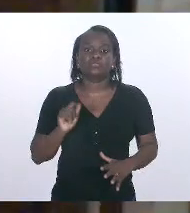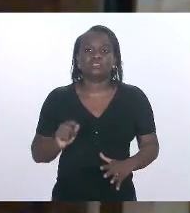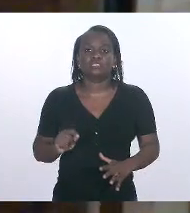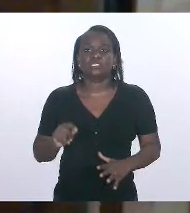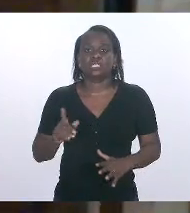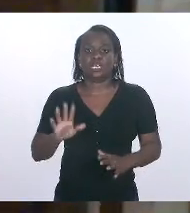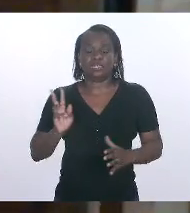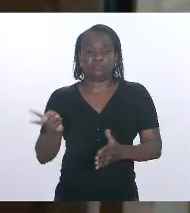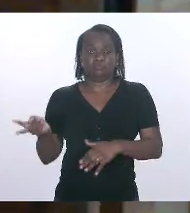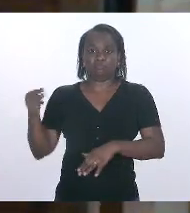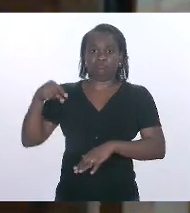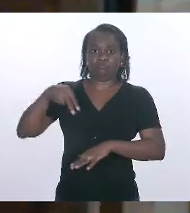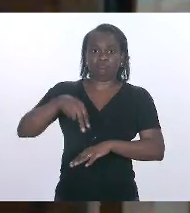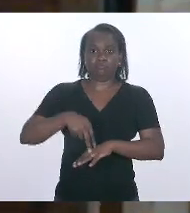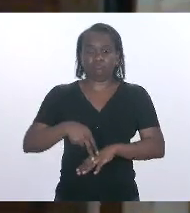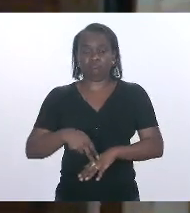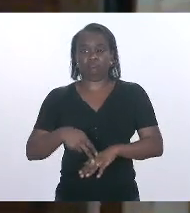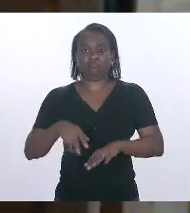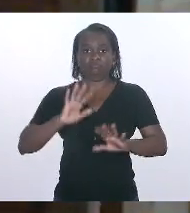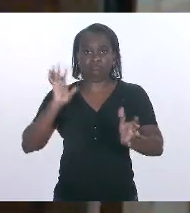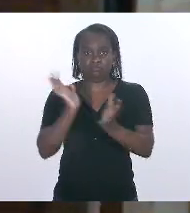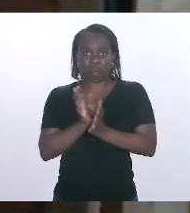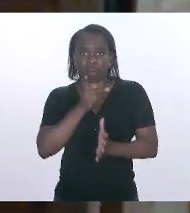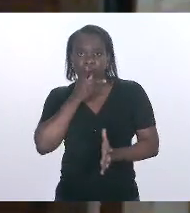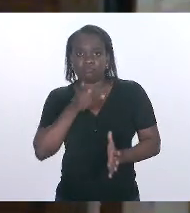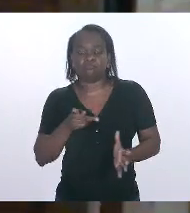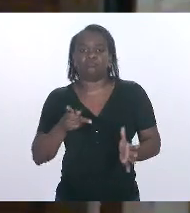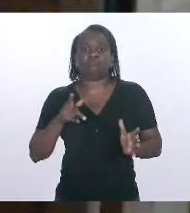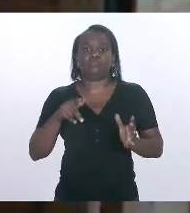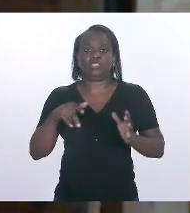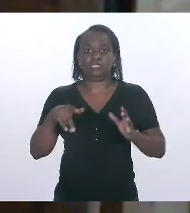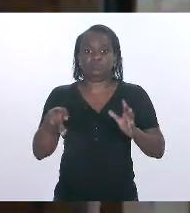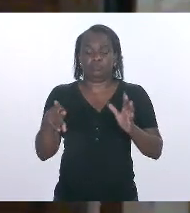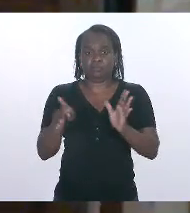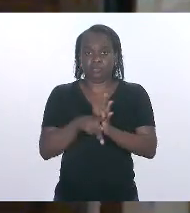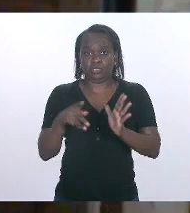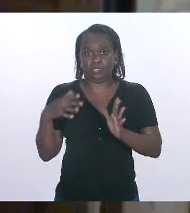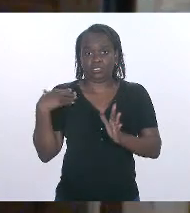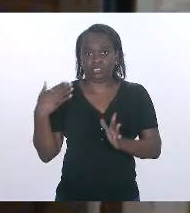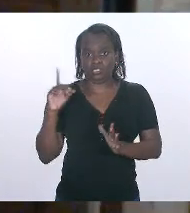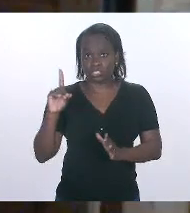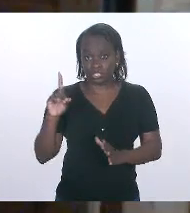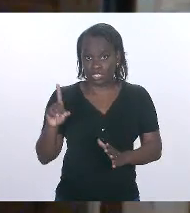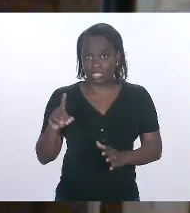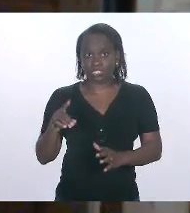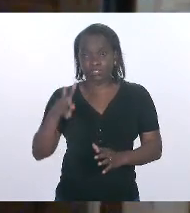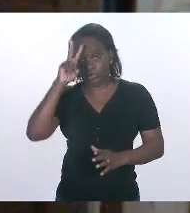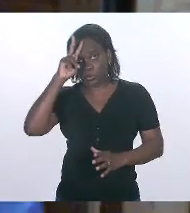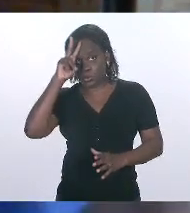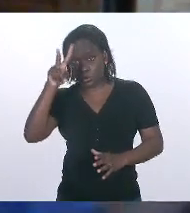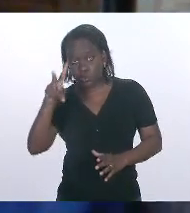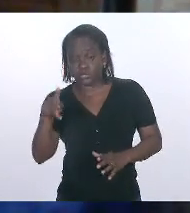uma postura de partido de extrema-direita e